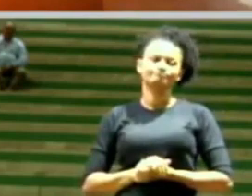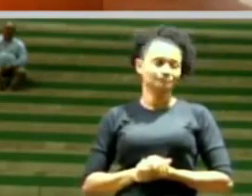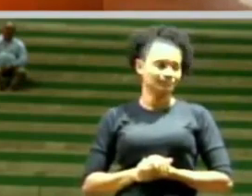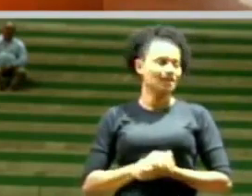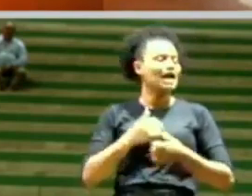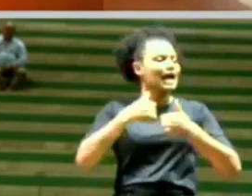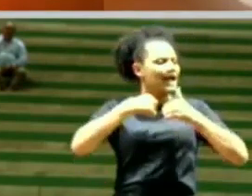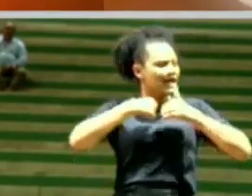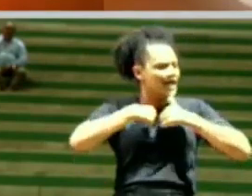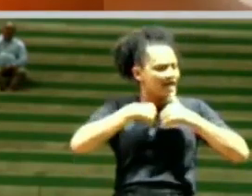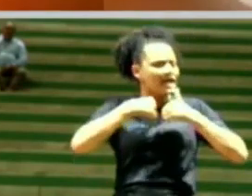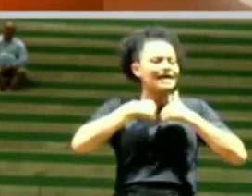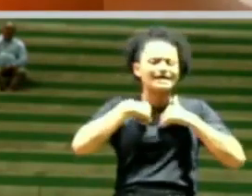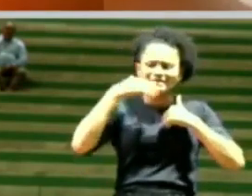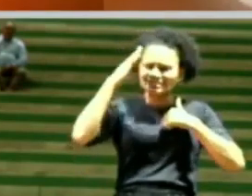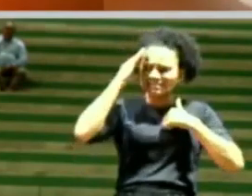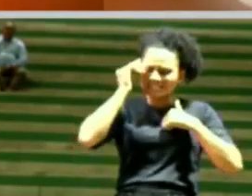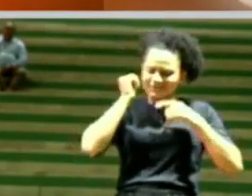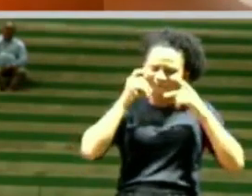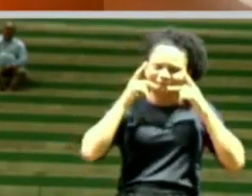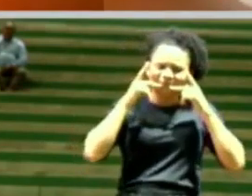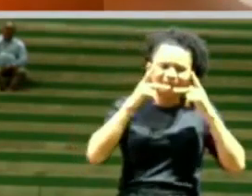Eu sei quando eu estou pregando.